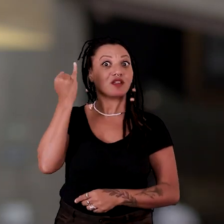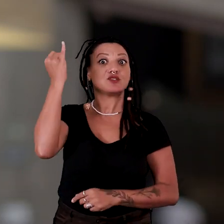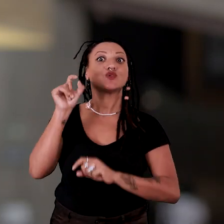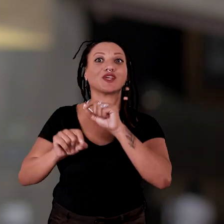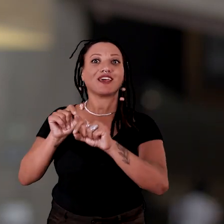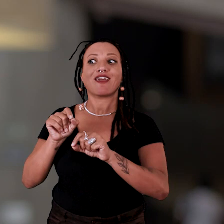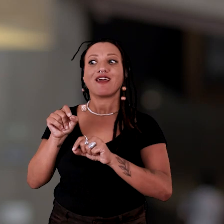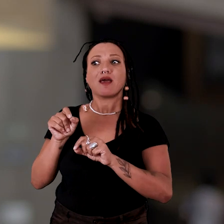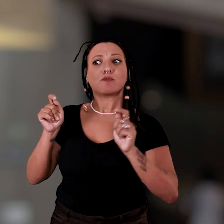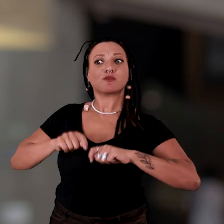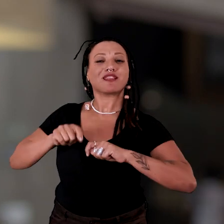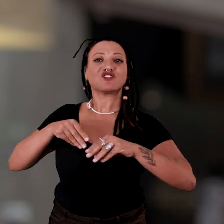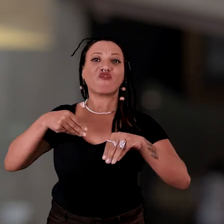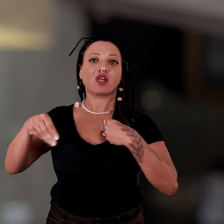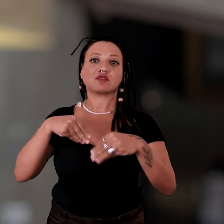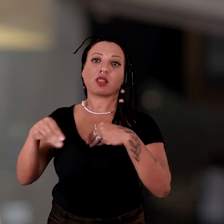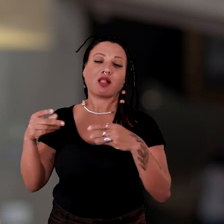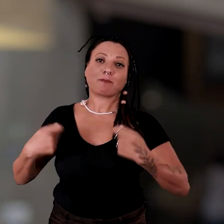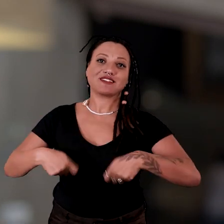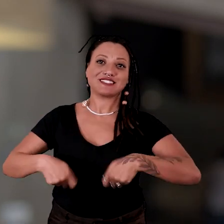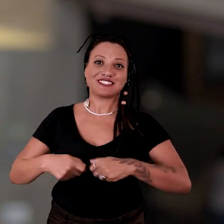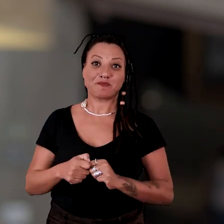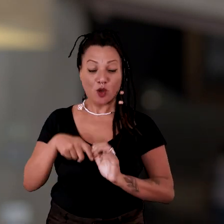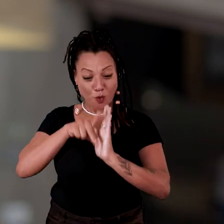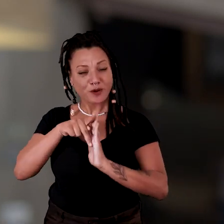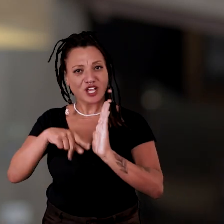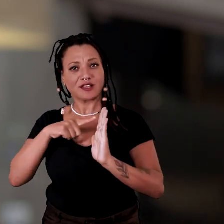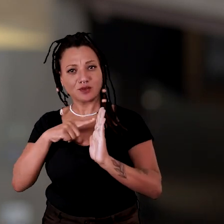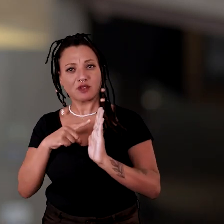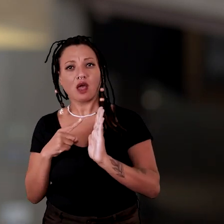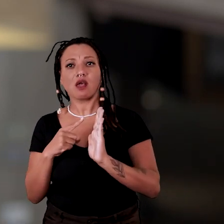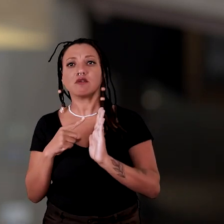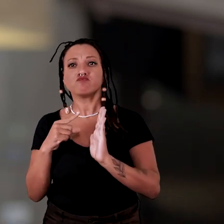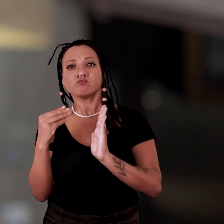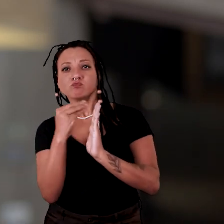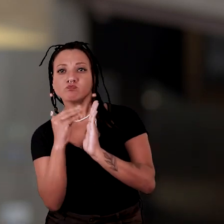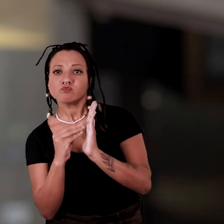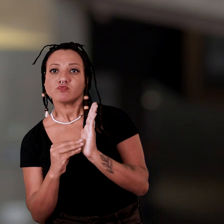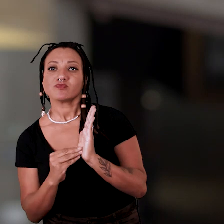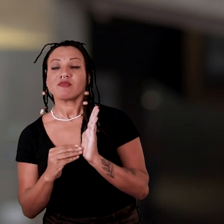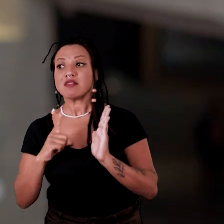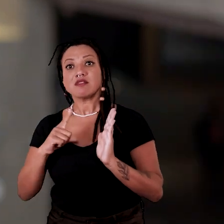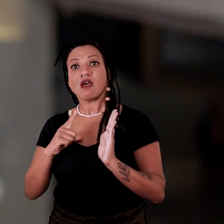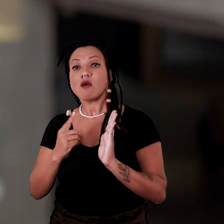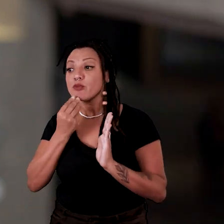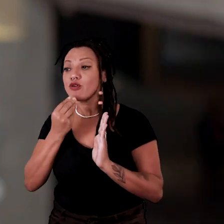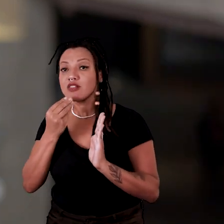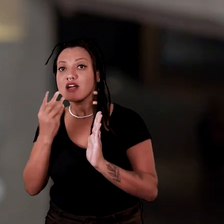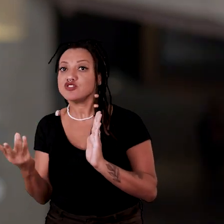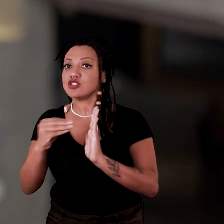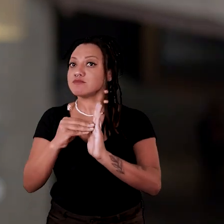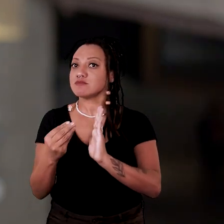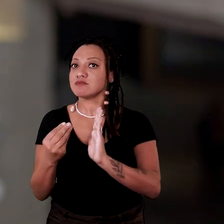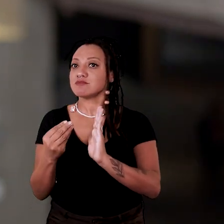nas suas relações de vizinhança, nas maneiras como cada um trabalha, porque cada um trabalha em tempos, horários e de maneiras diferentes. Bom, ter